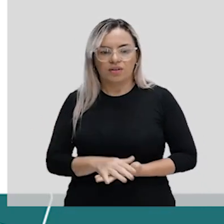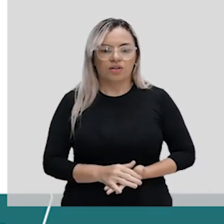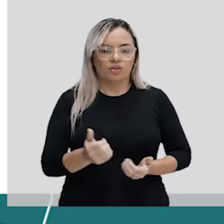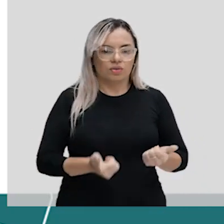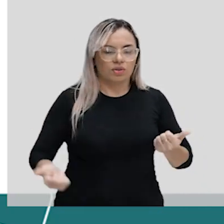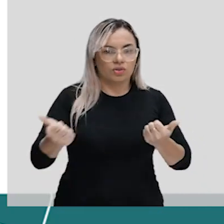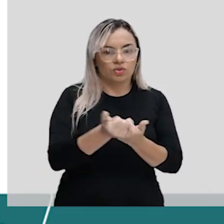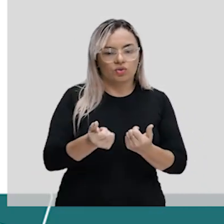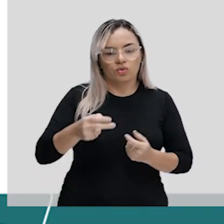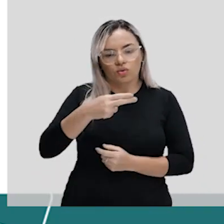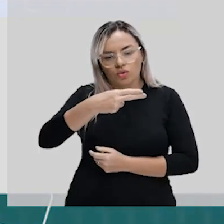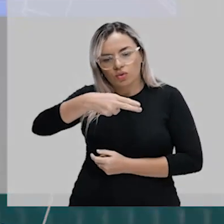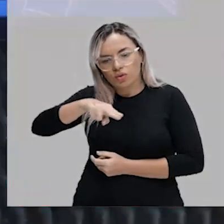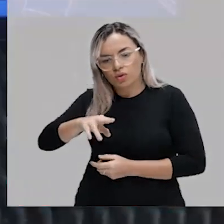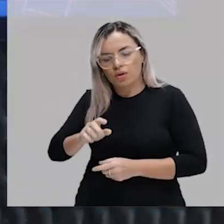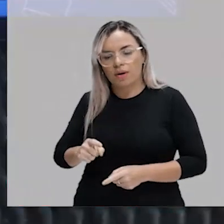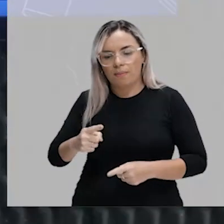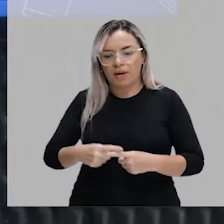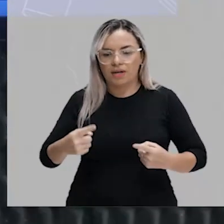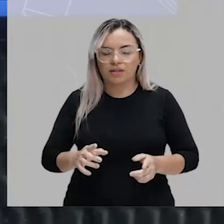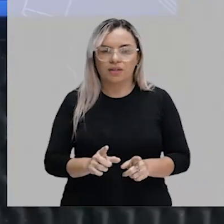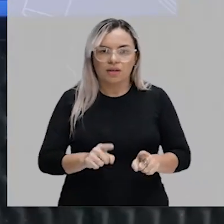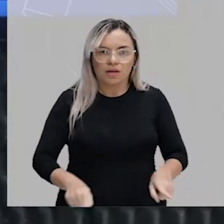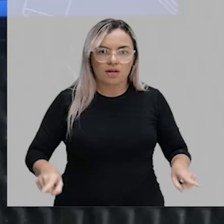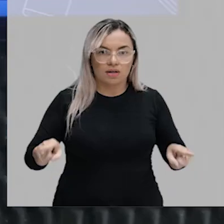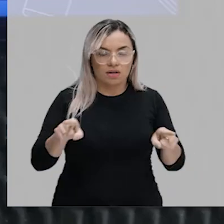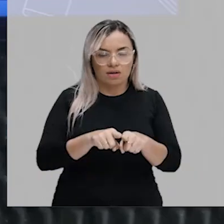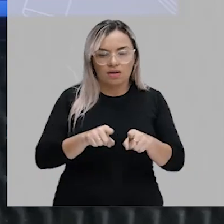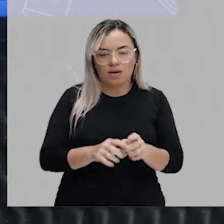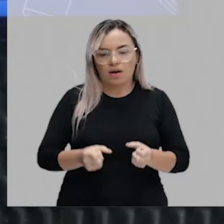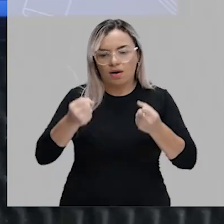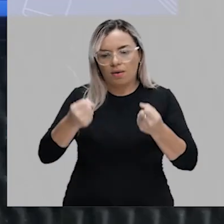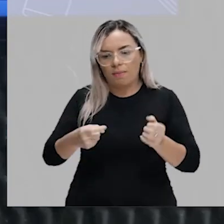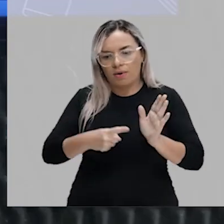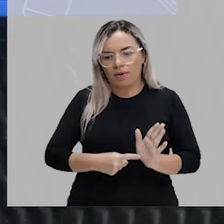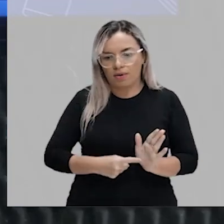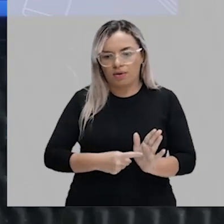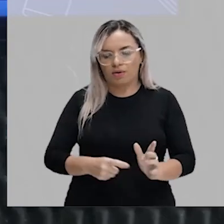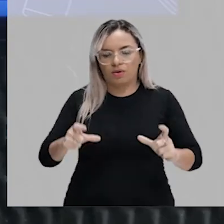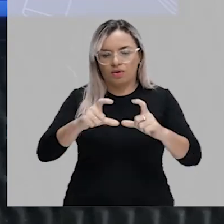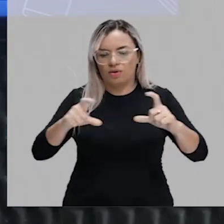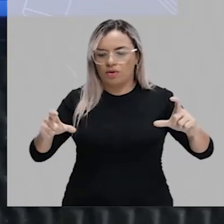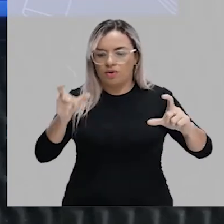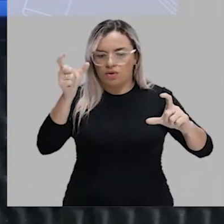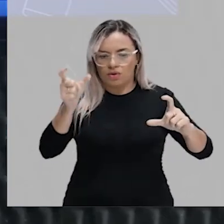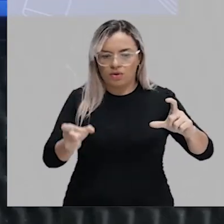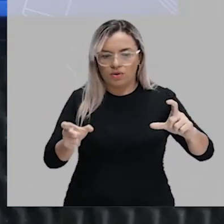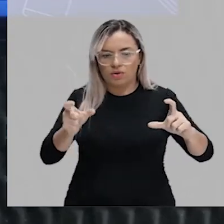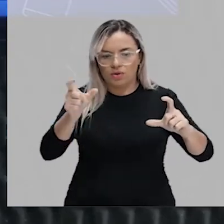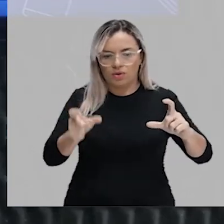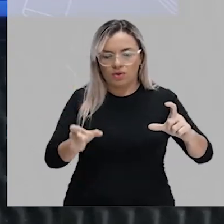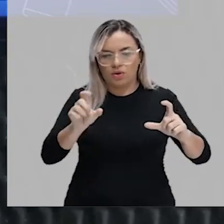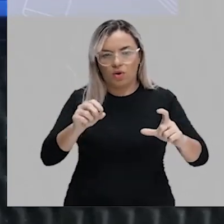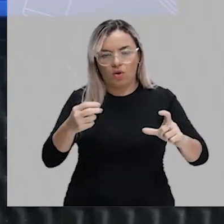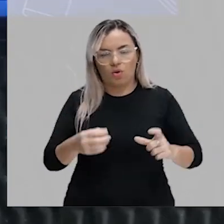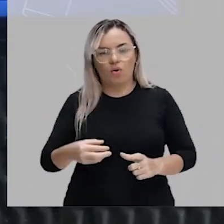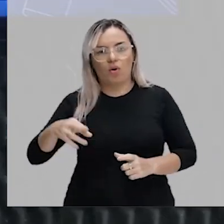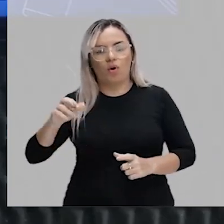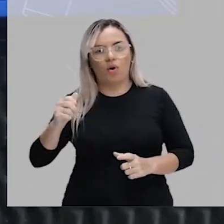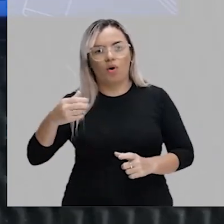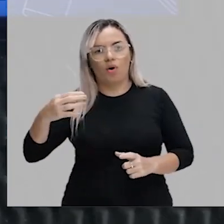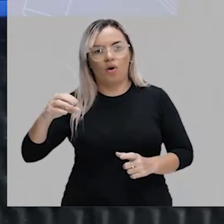podem aparecer como sujeito da frase ou oração. Então, vamos ver agora alguns exemplos? Tudo